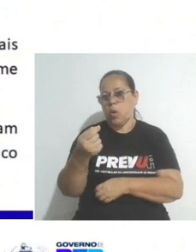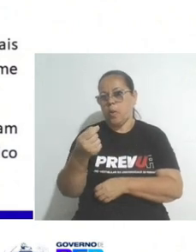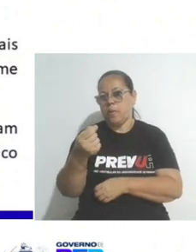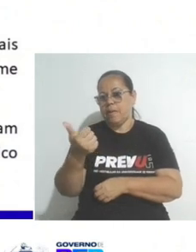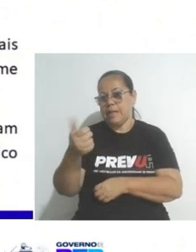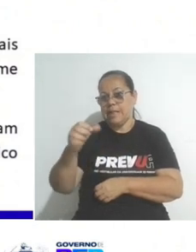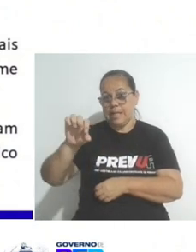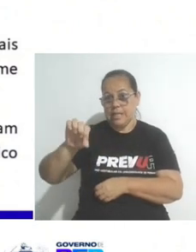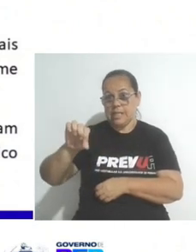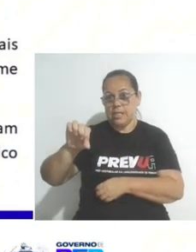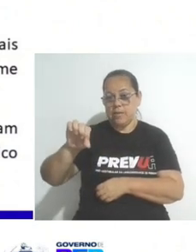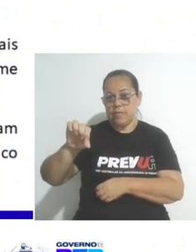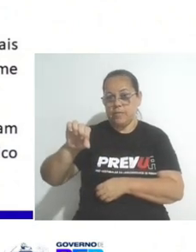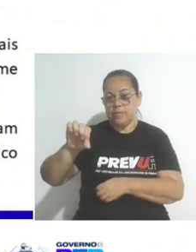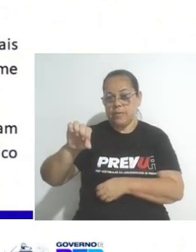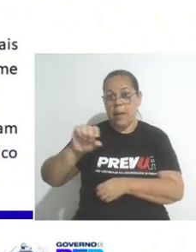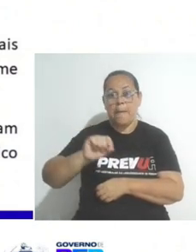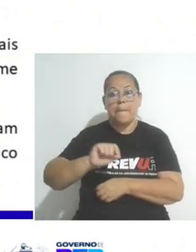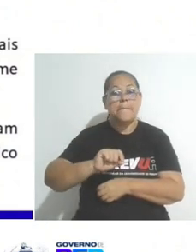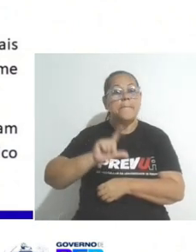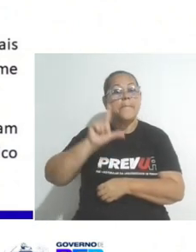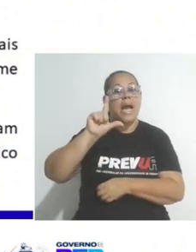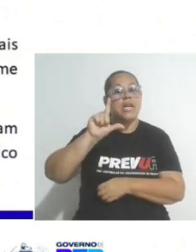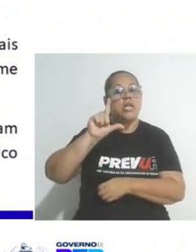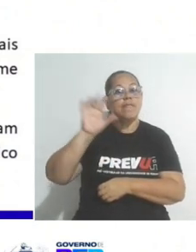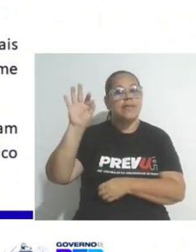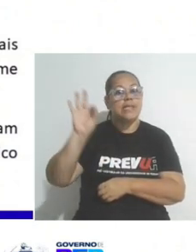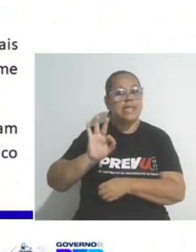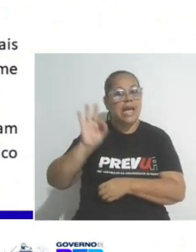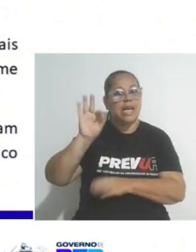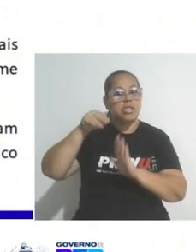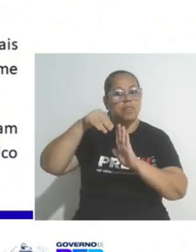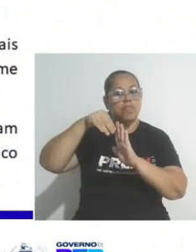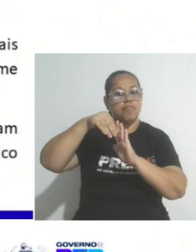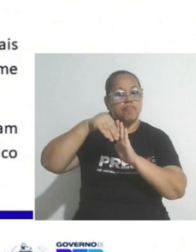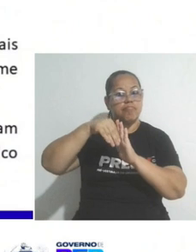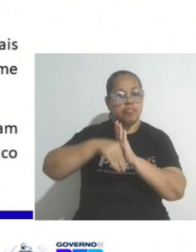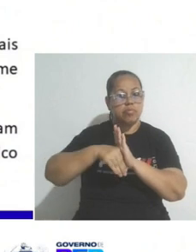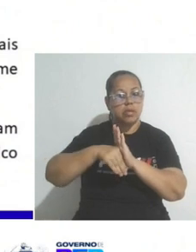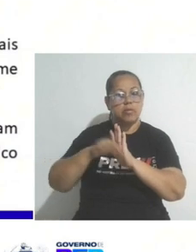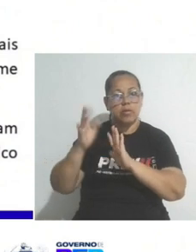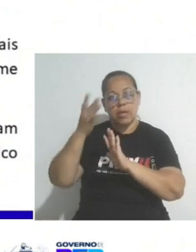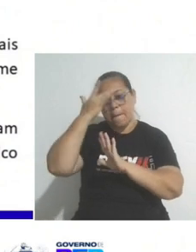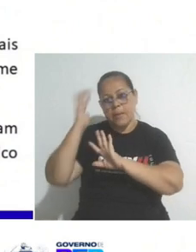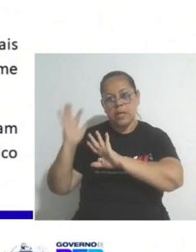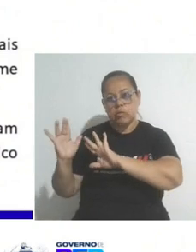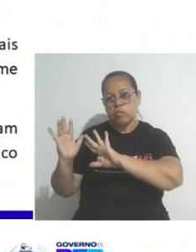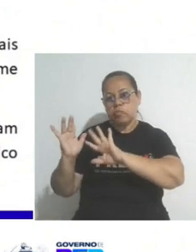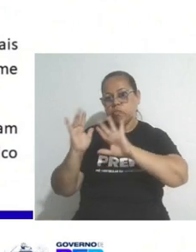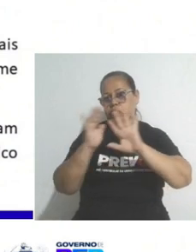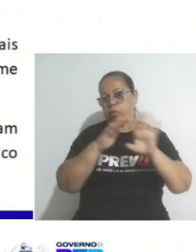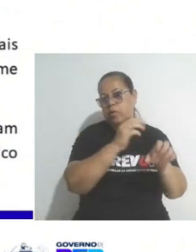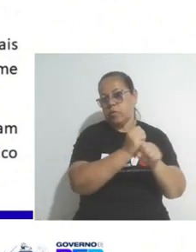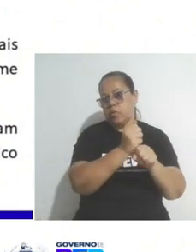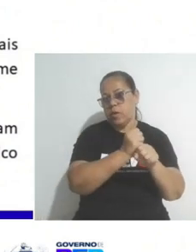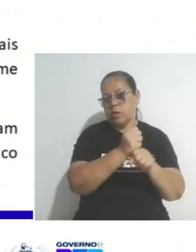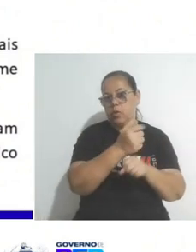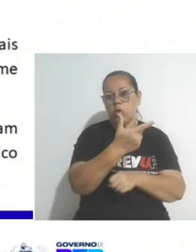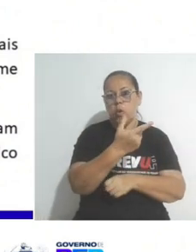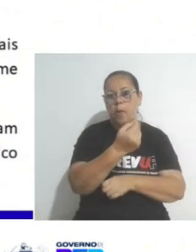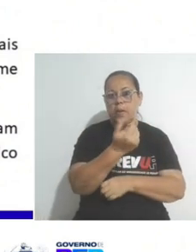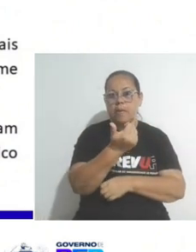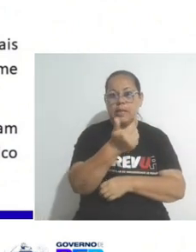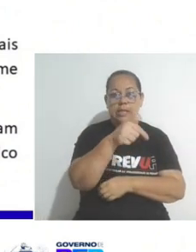a maior taxa de queda de imigrantes ocorreu entre 2017 e 2019